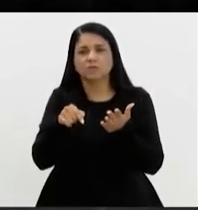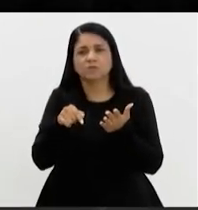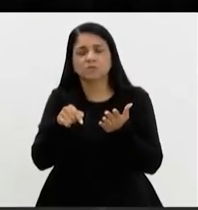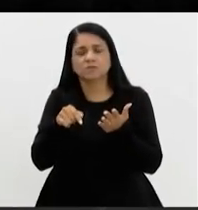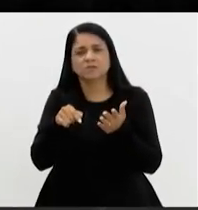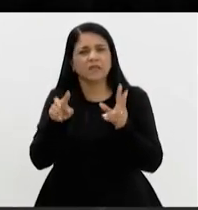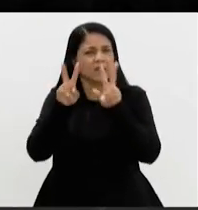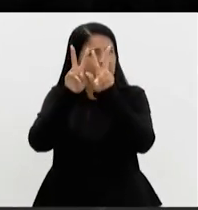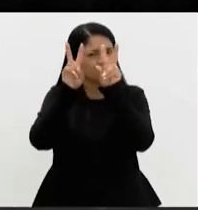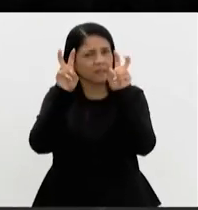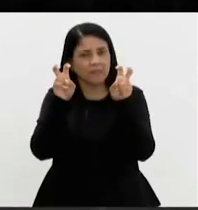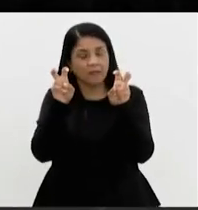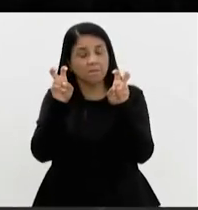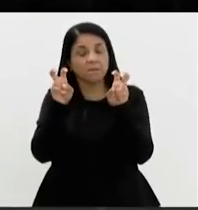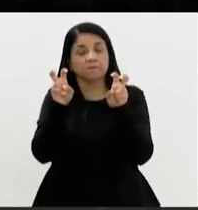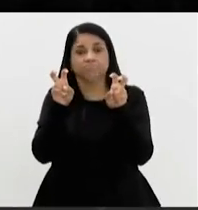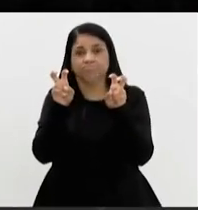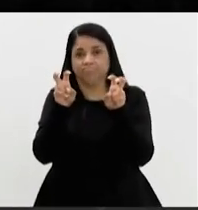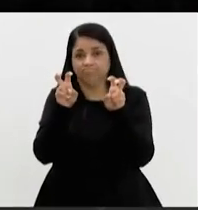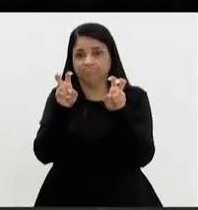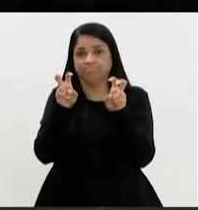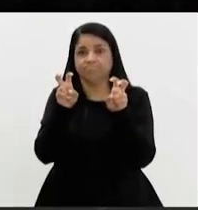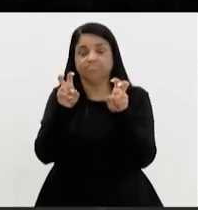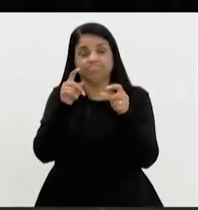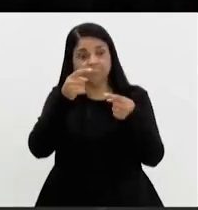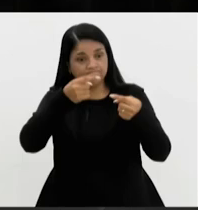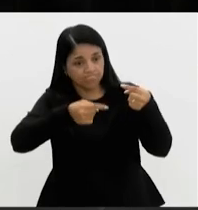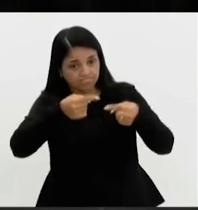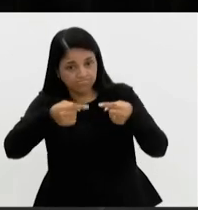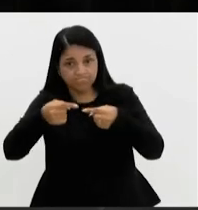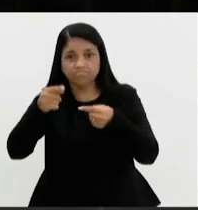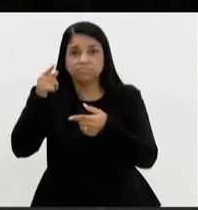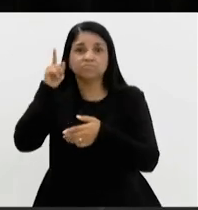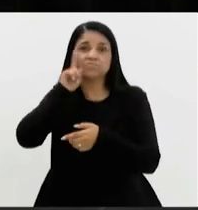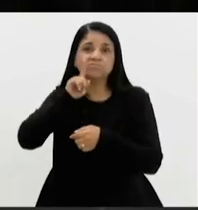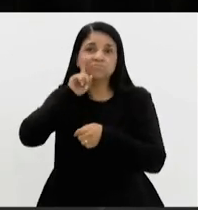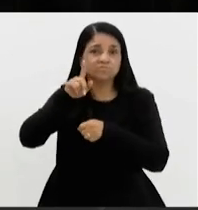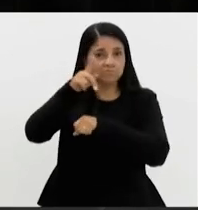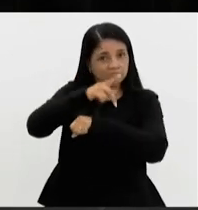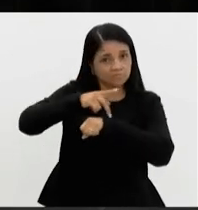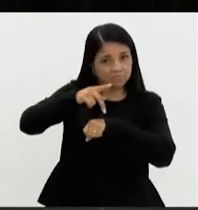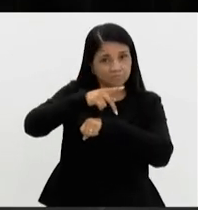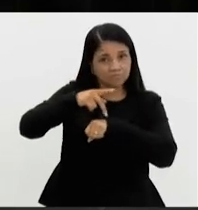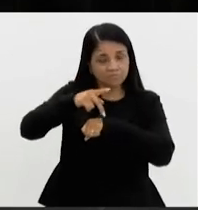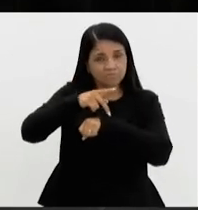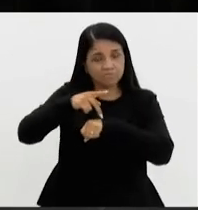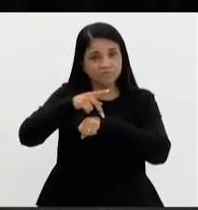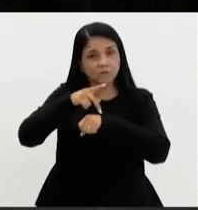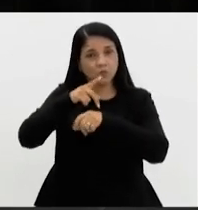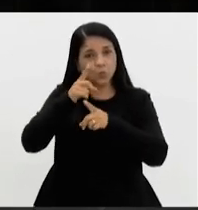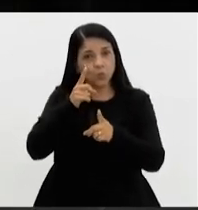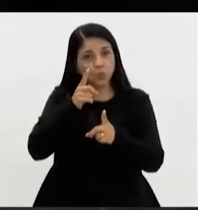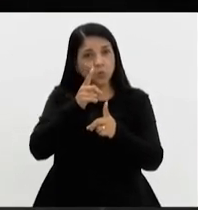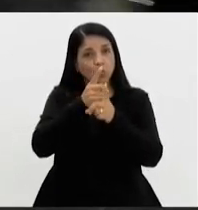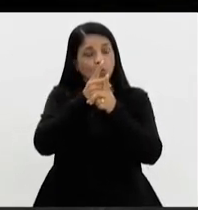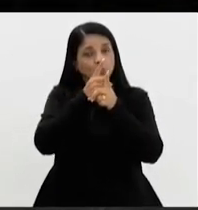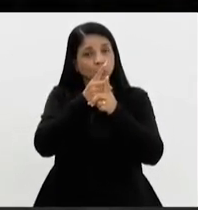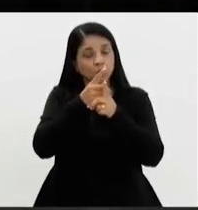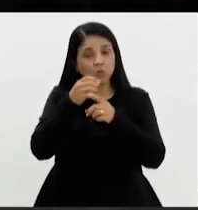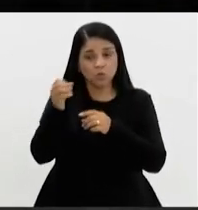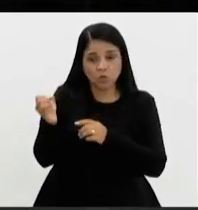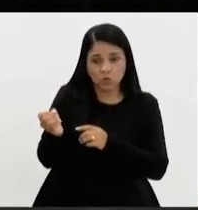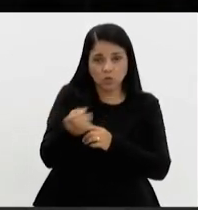tema é tão é tão quente lá que no maior encontro sobre inovação e